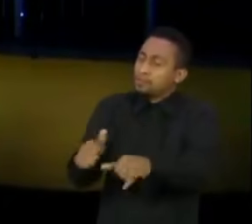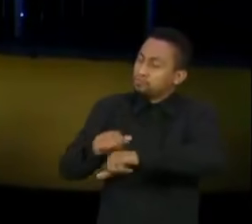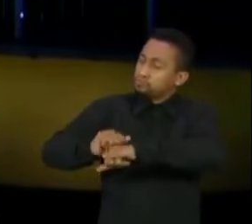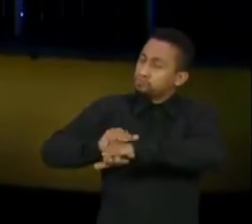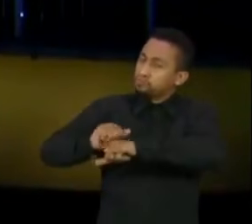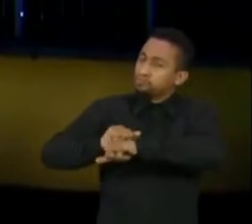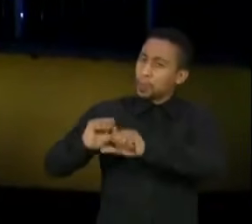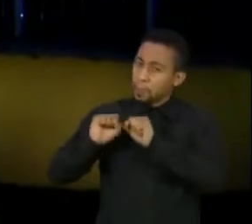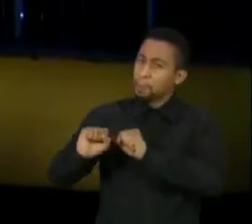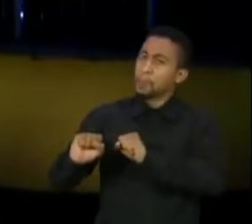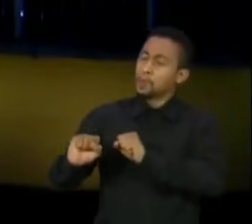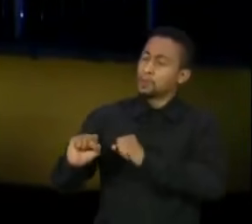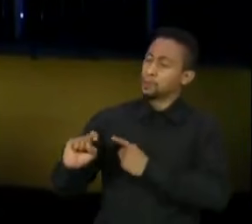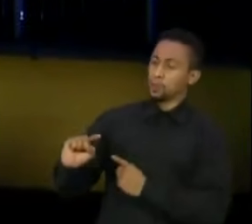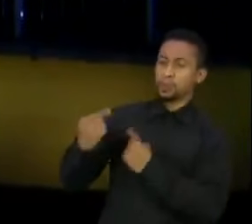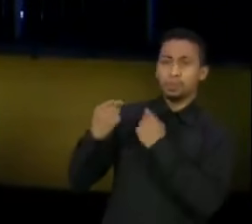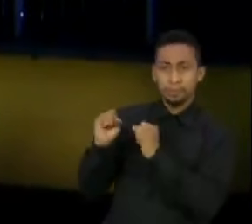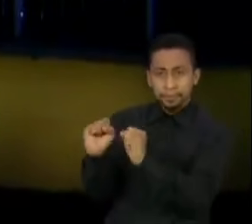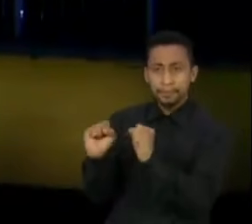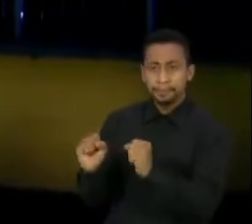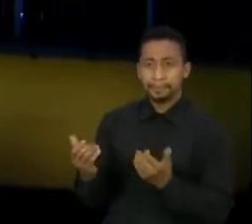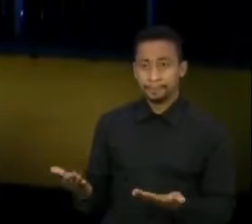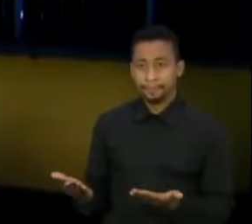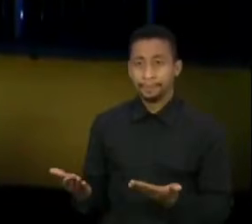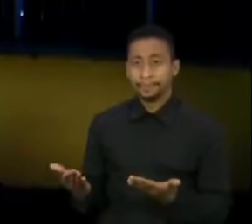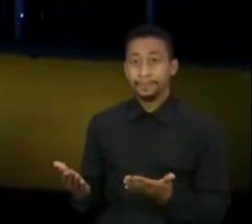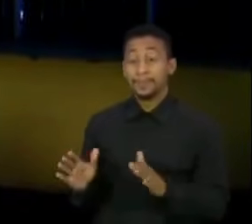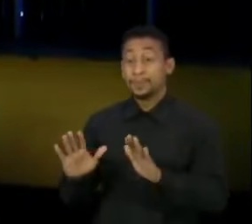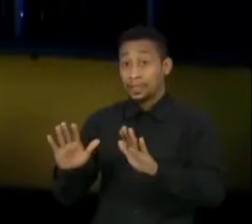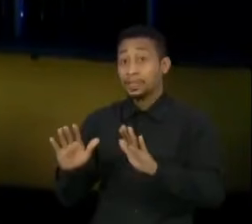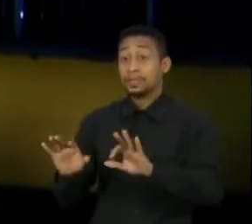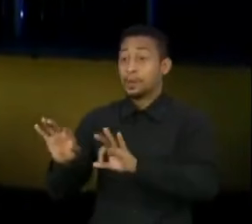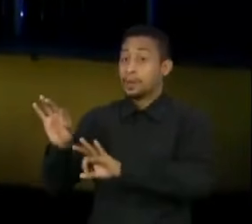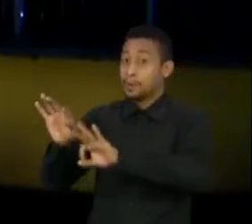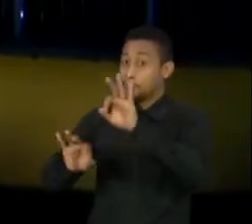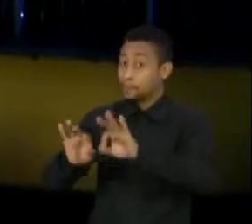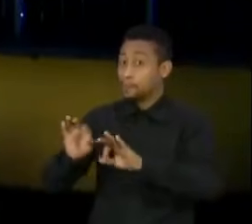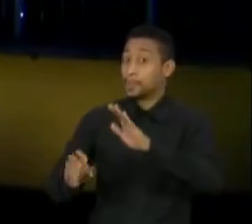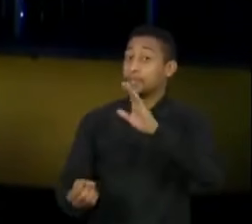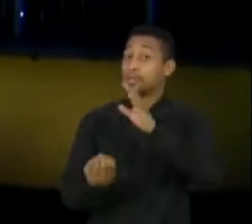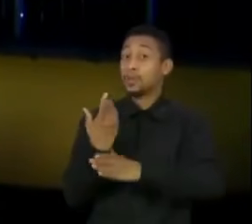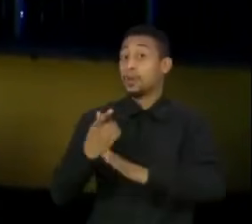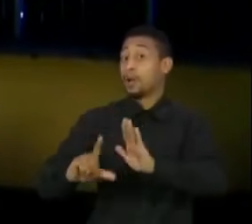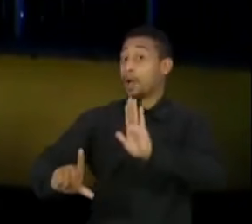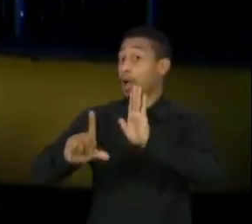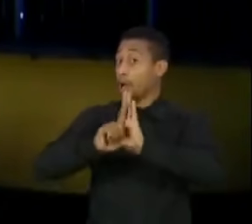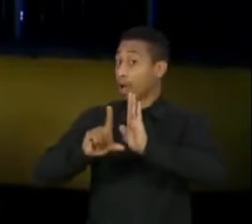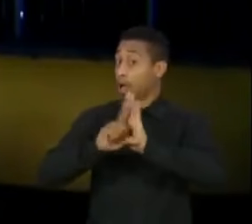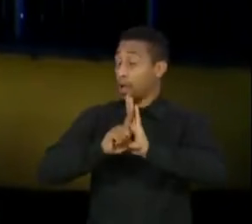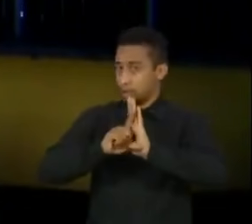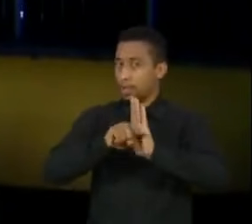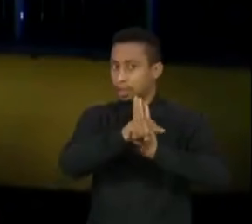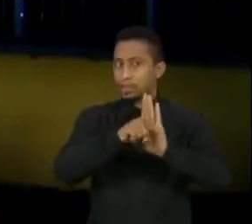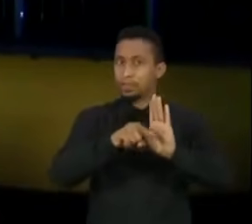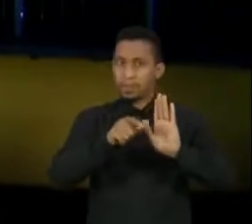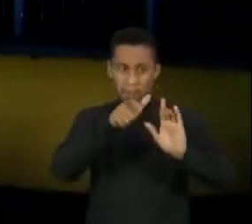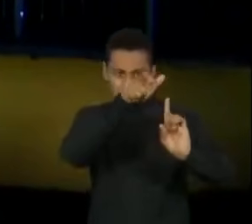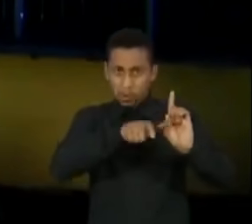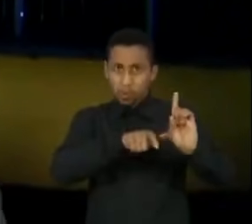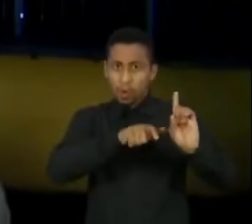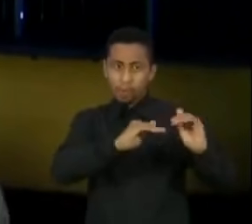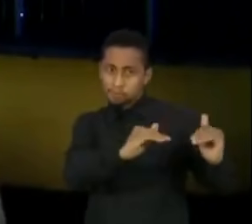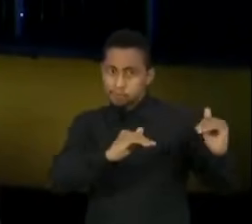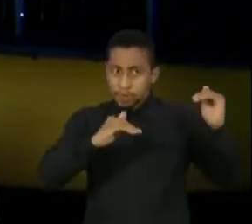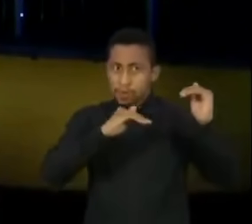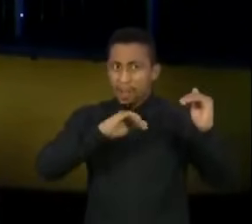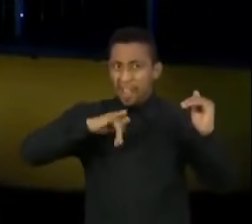lava-jato nós fomos os autores da lei de abuso de autoridade né porque nós